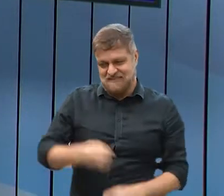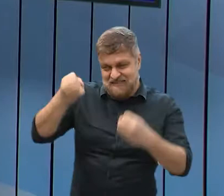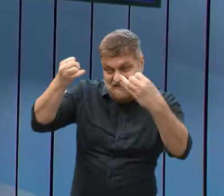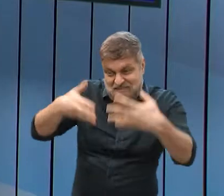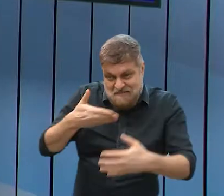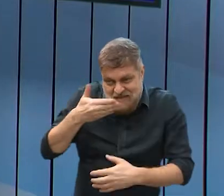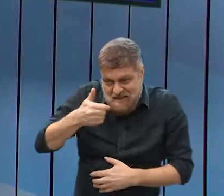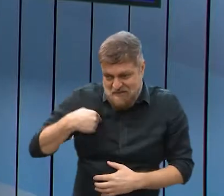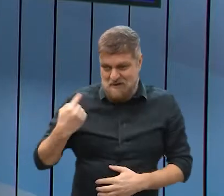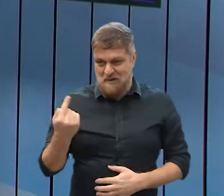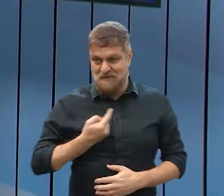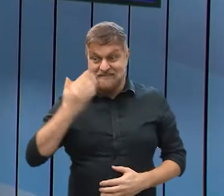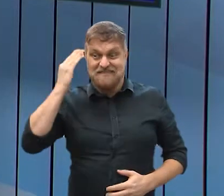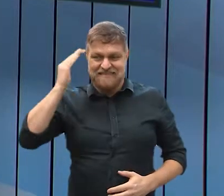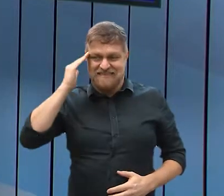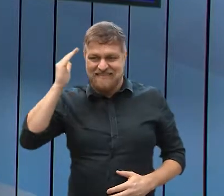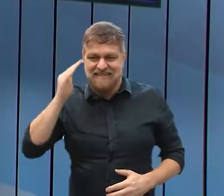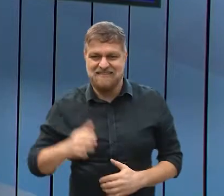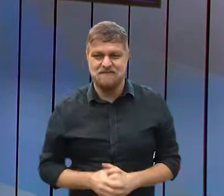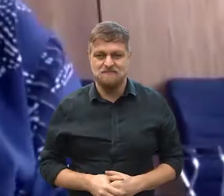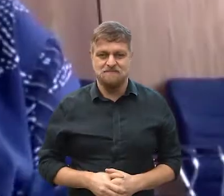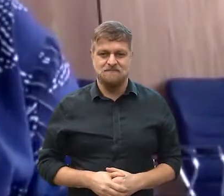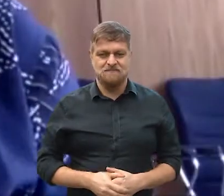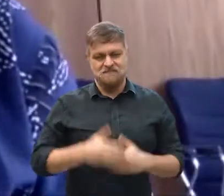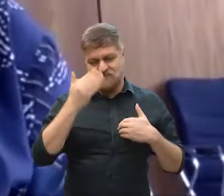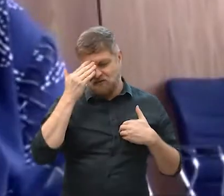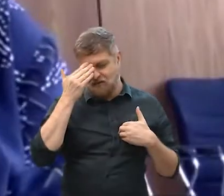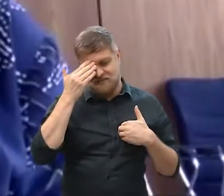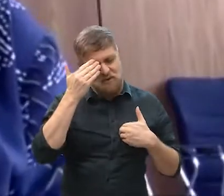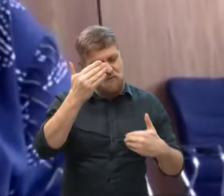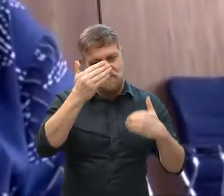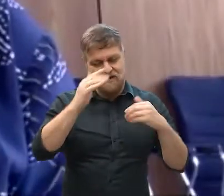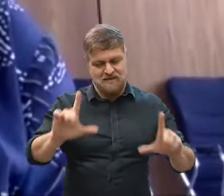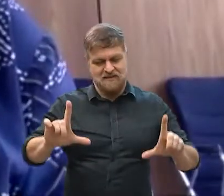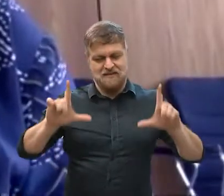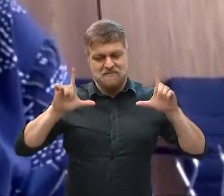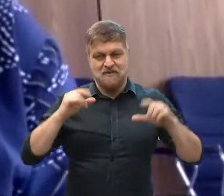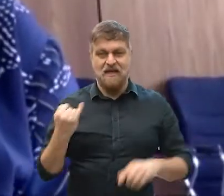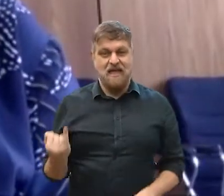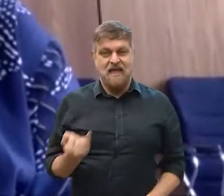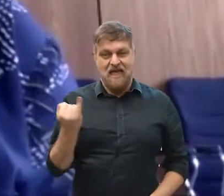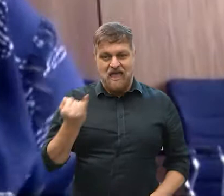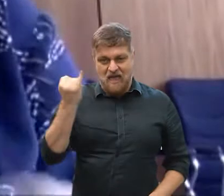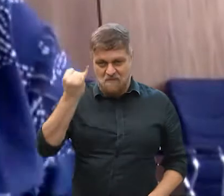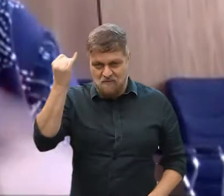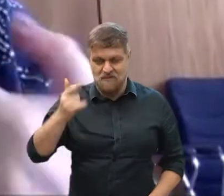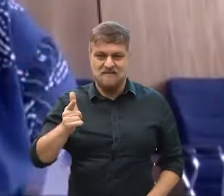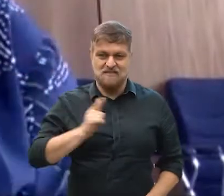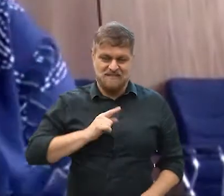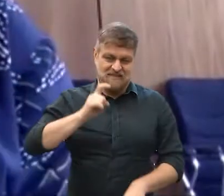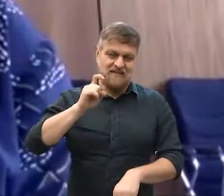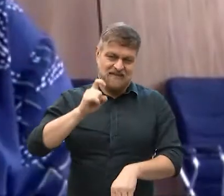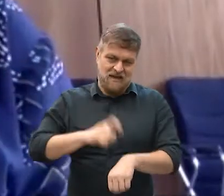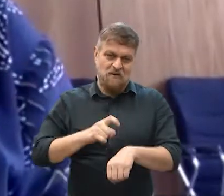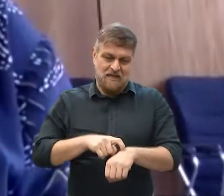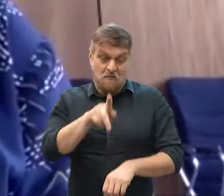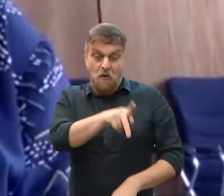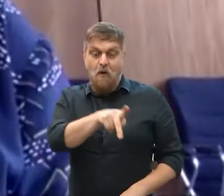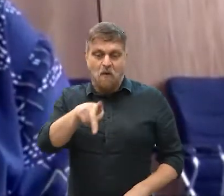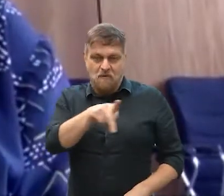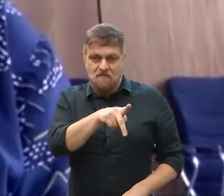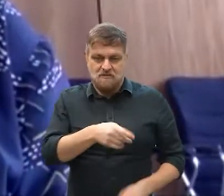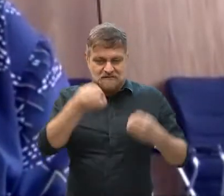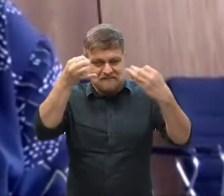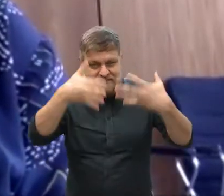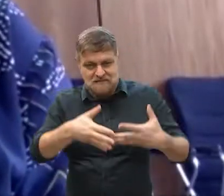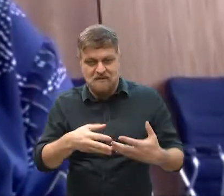mais um pouquinho para a gente. André, obrigada por essa abertura. Eu acho que é super importante abrir cada vez mais para que os professores